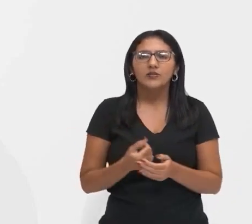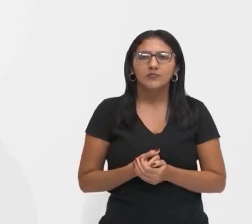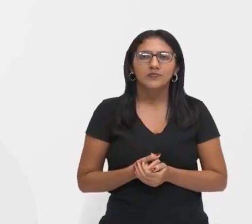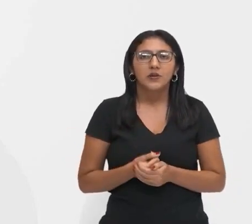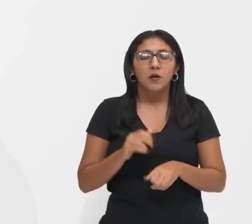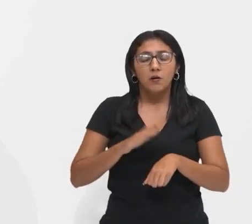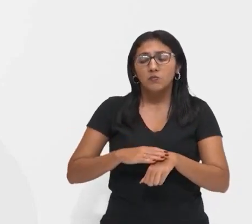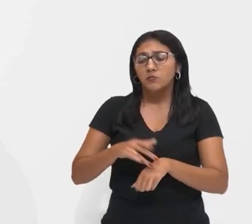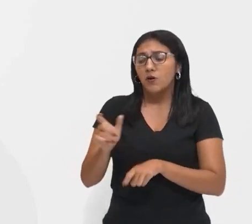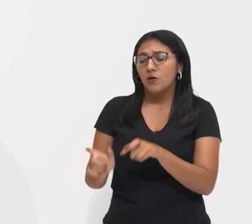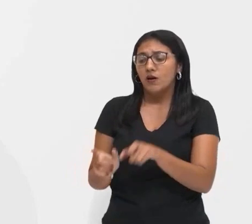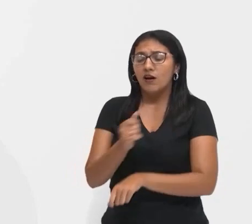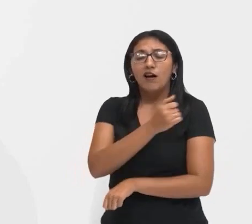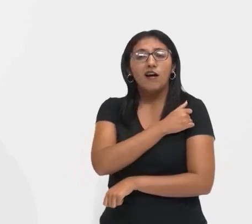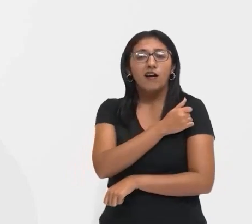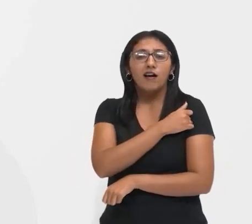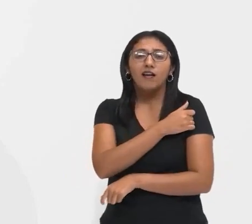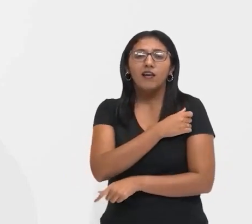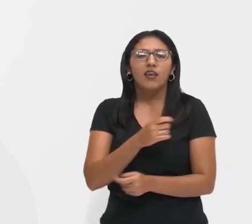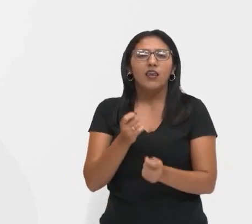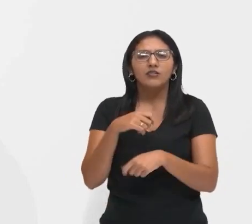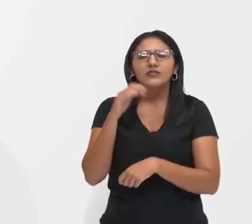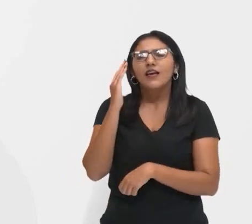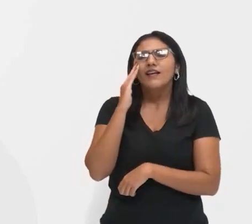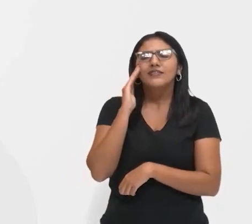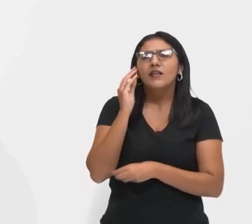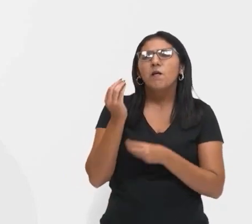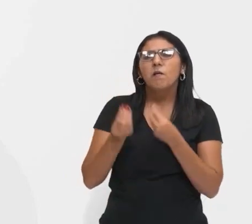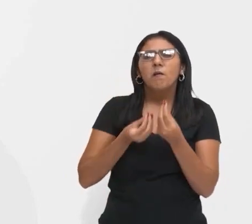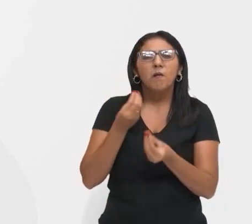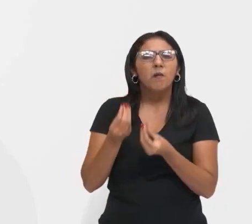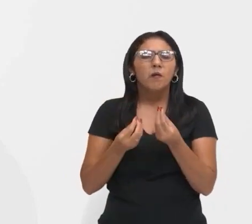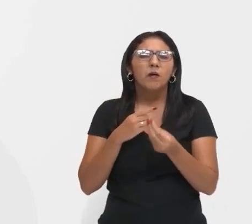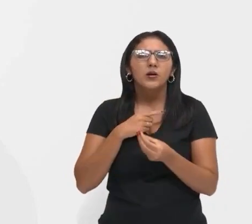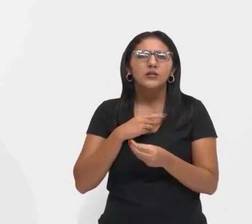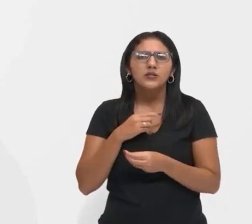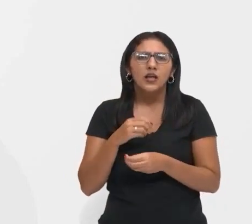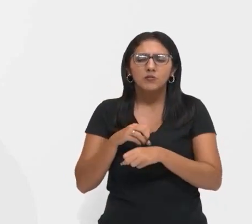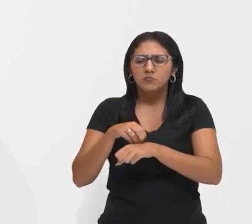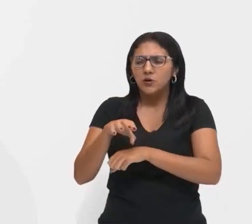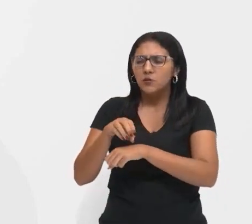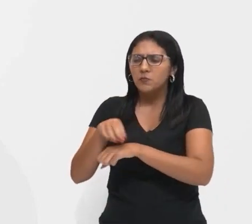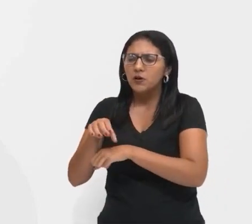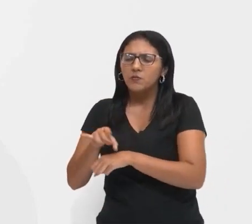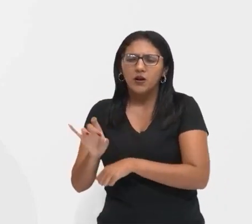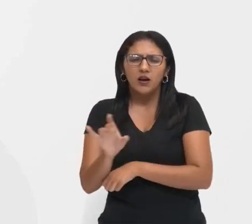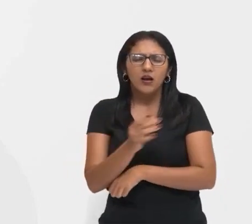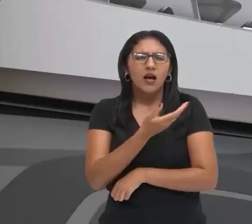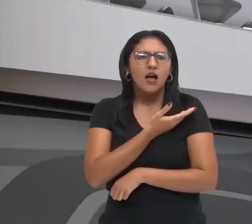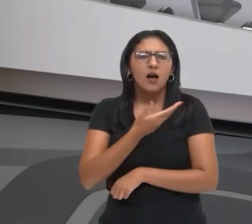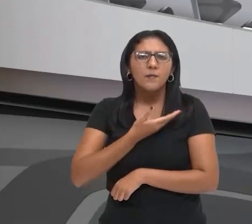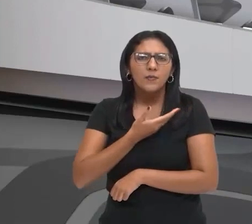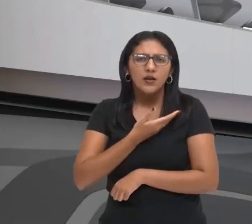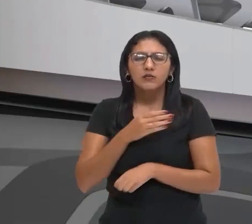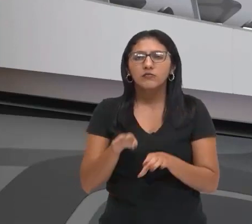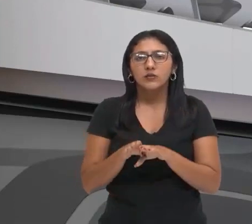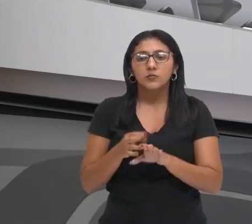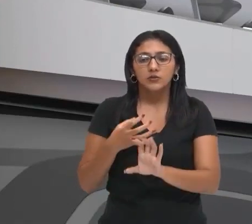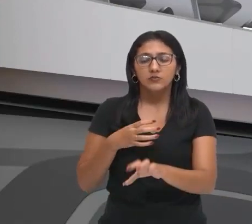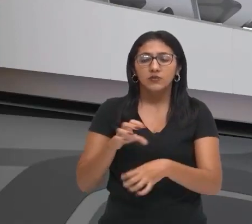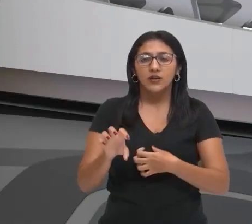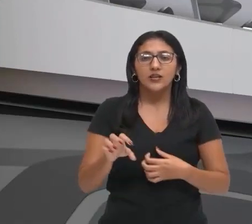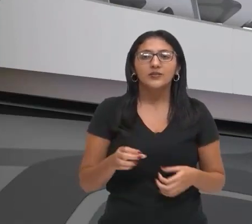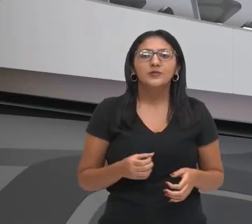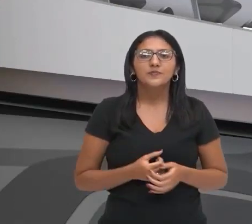próprios alunos passam a entender como podem contribuir melhor com seus colegas e vice-versa. Ok?